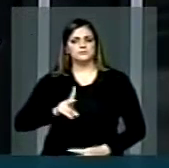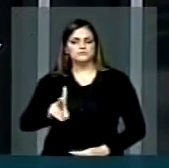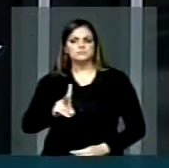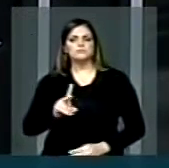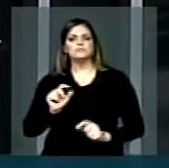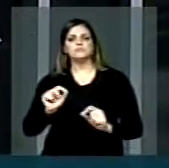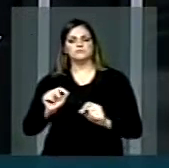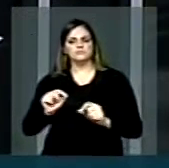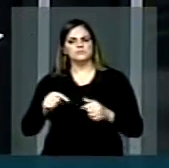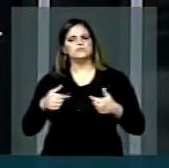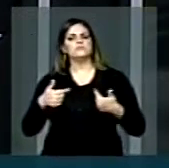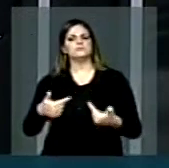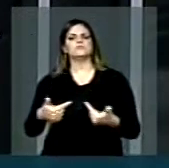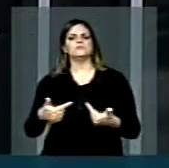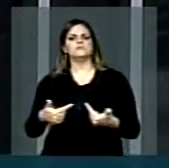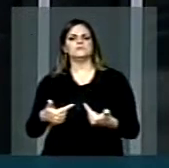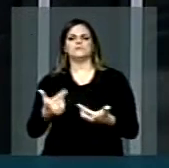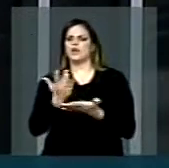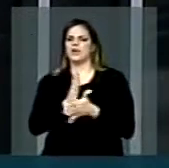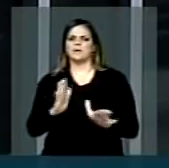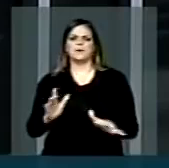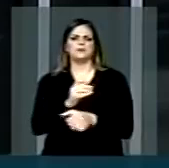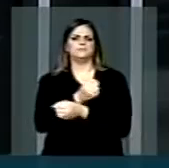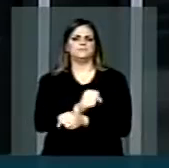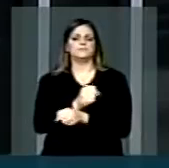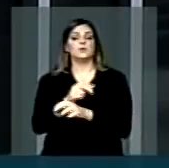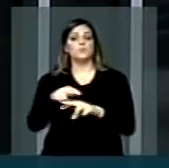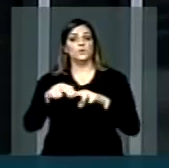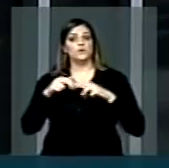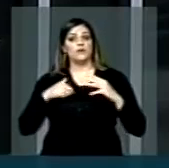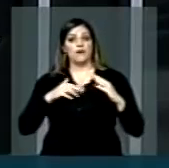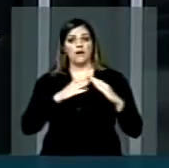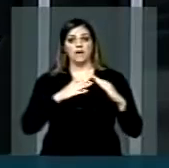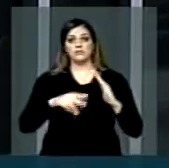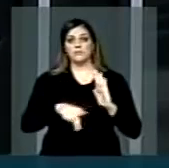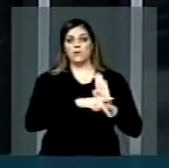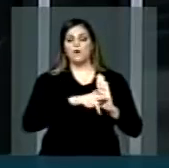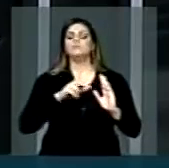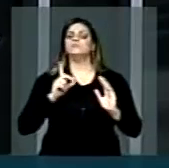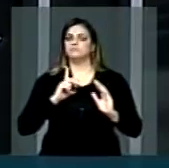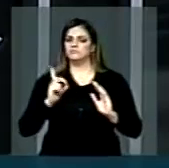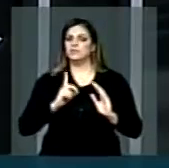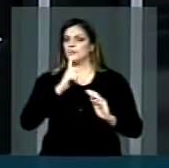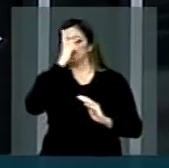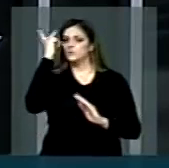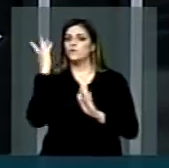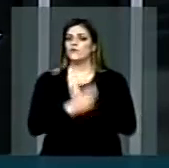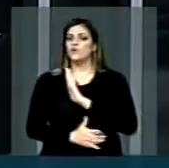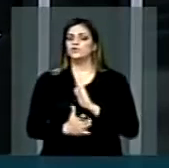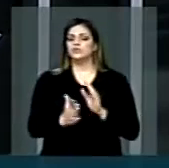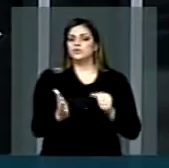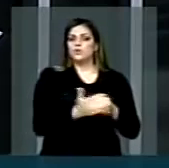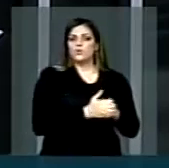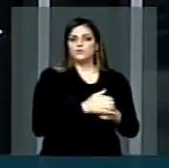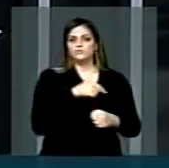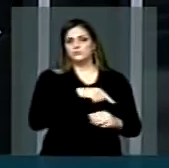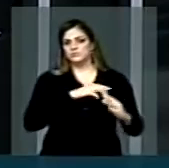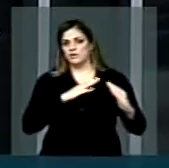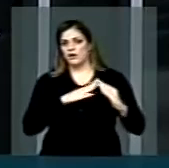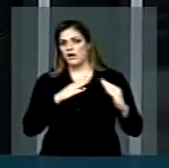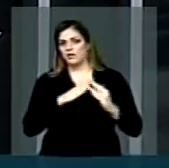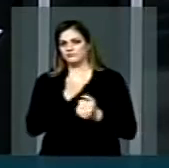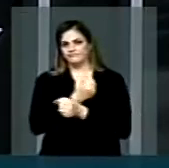como abolicionista, a ponto de disponibilizar sua residência para o esconderijo de escravos fugitivos. Essa aproximação com